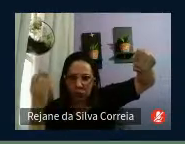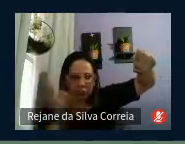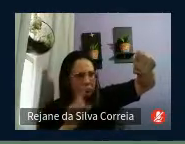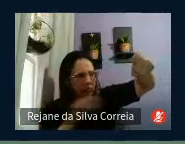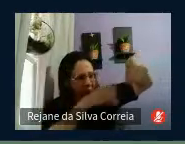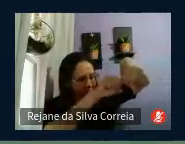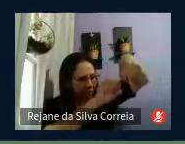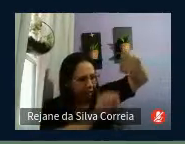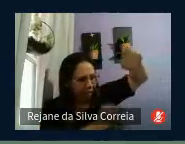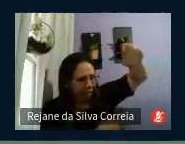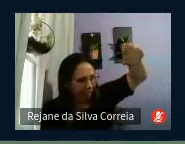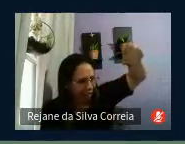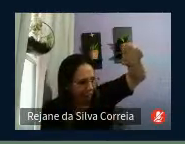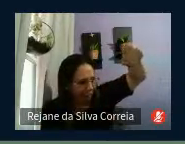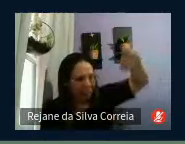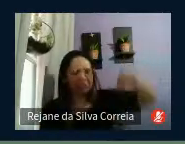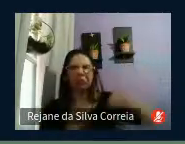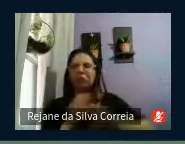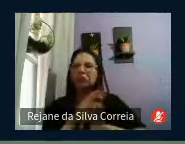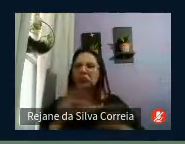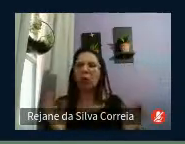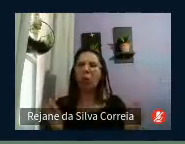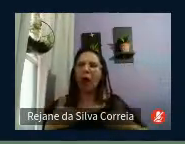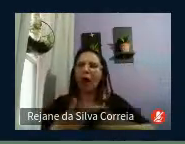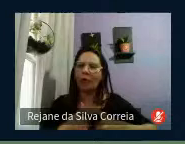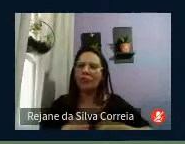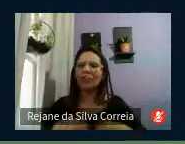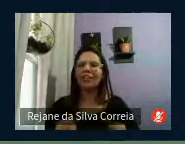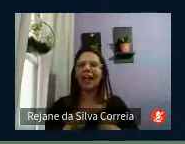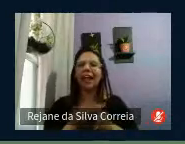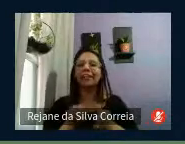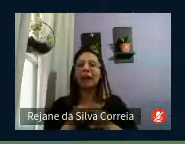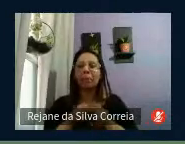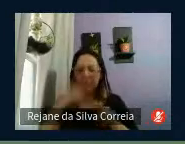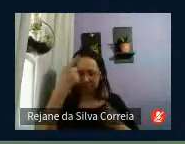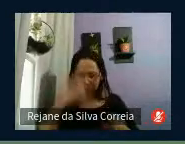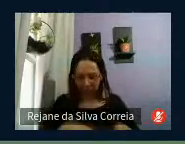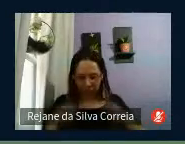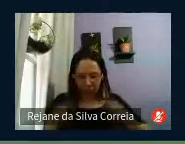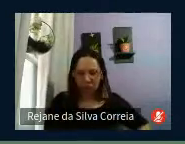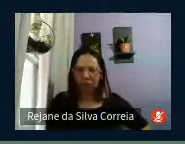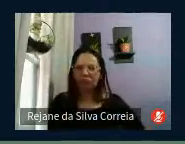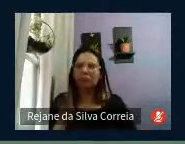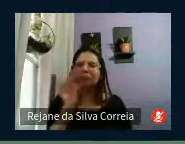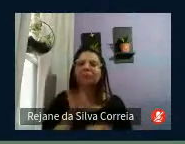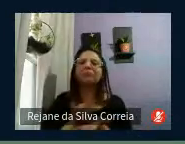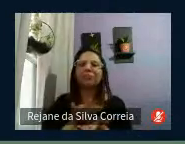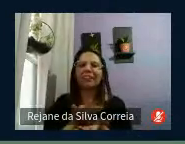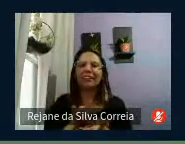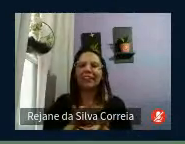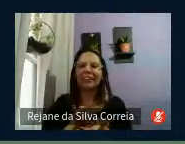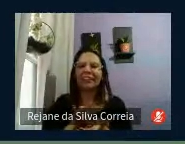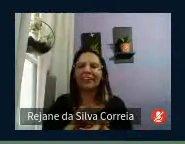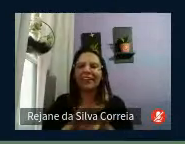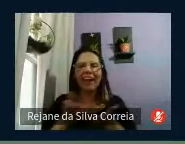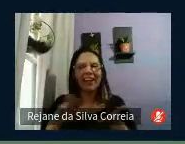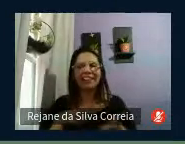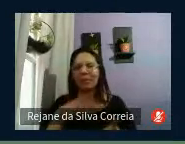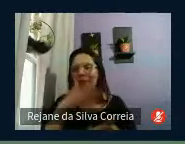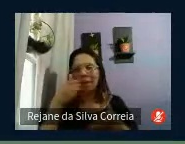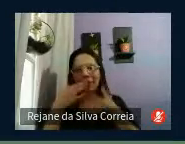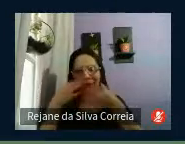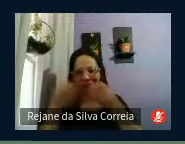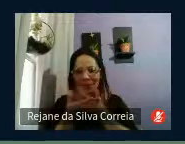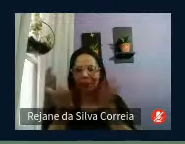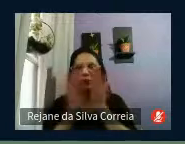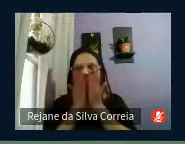um diploma de bacharelado em turismo, de autista e principalmente de ser humano consolidado. Então, essa é a minha melhor dica para